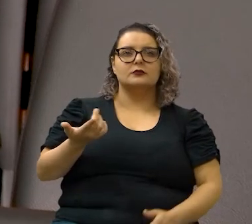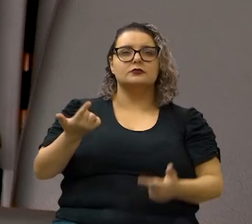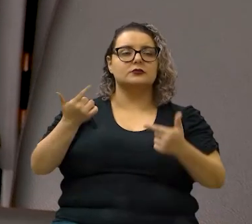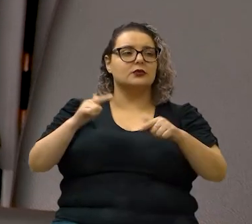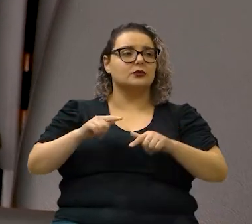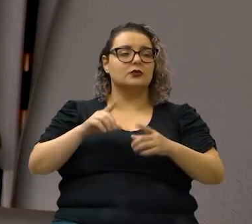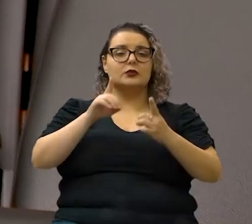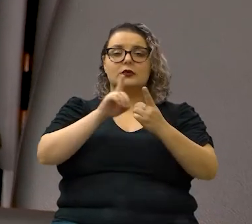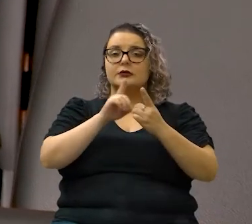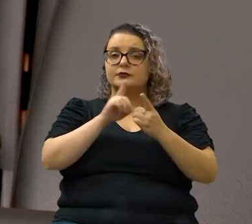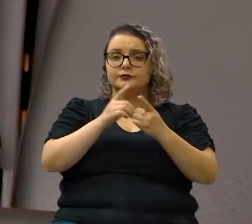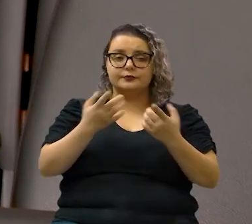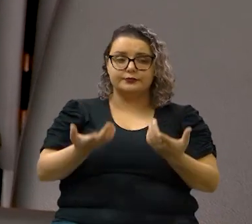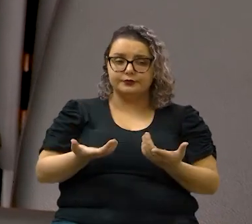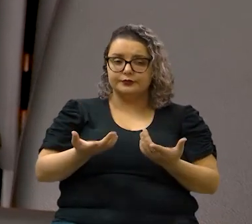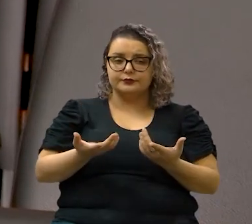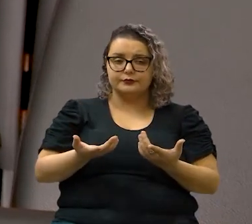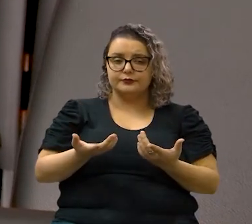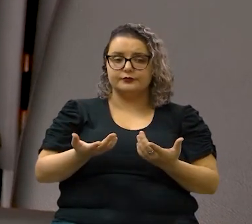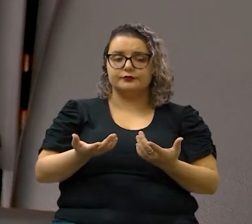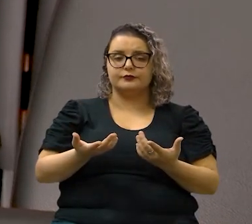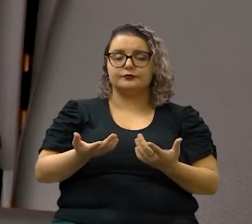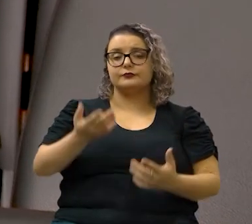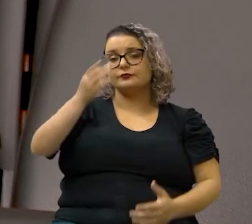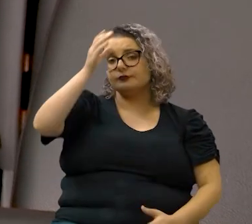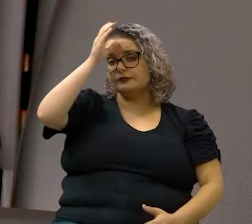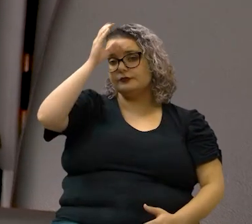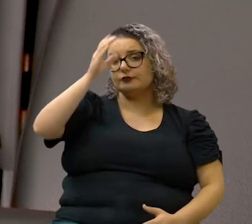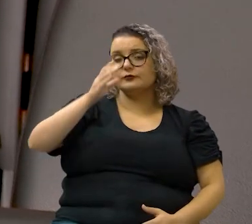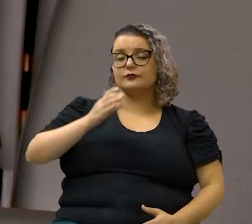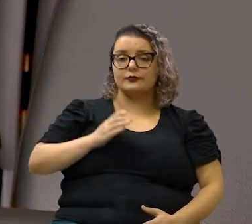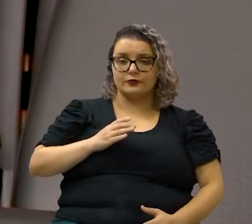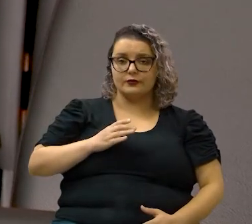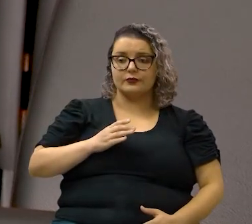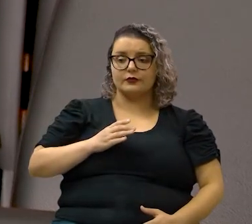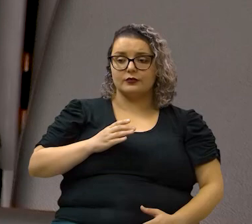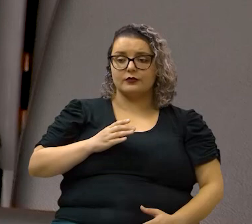um local de atendimento ao cidadão